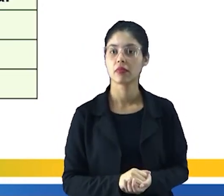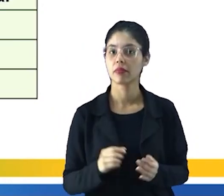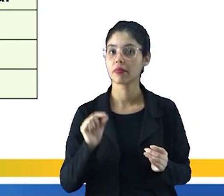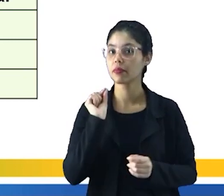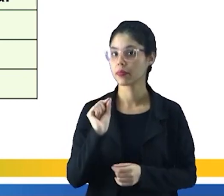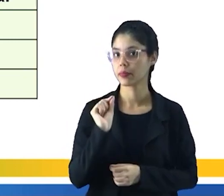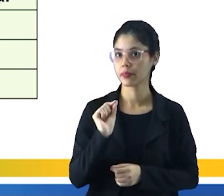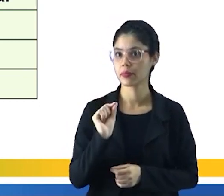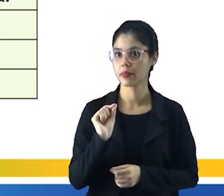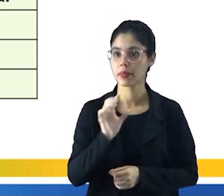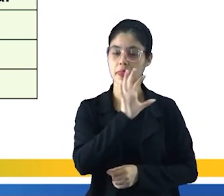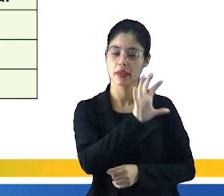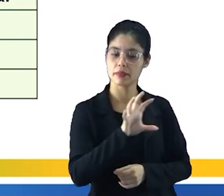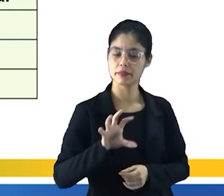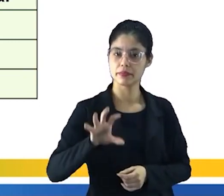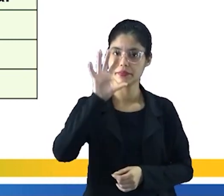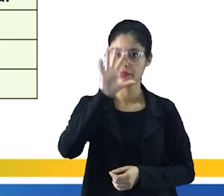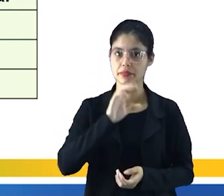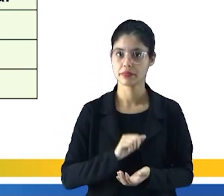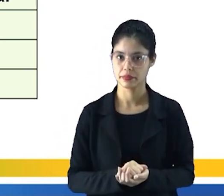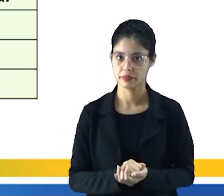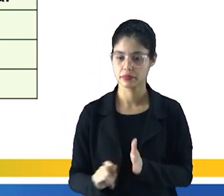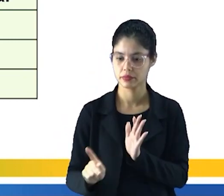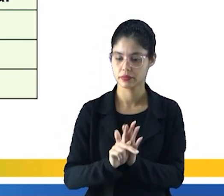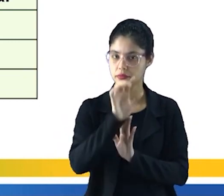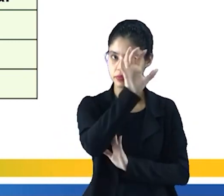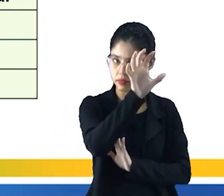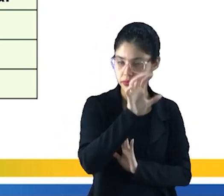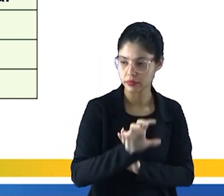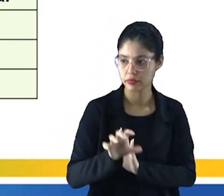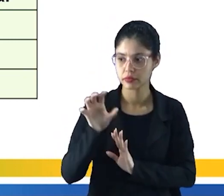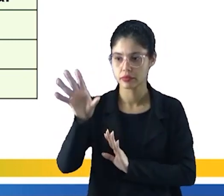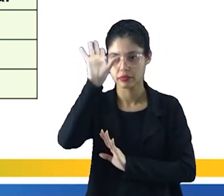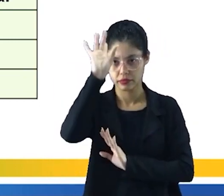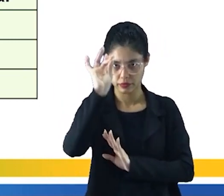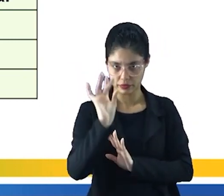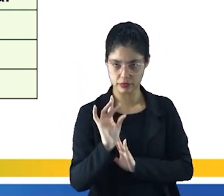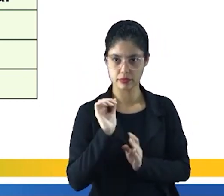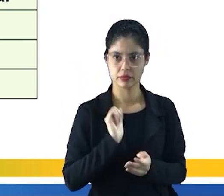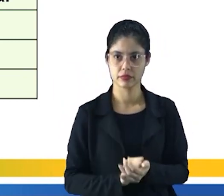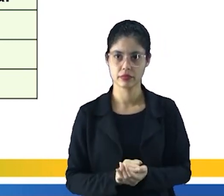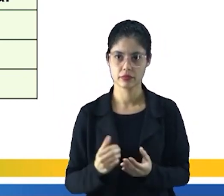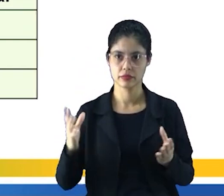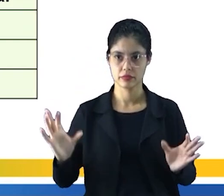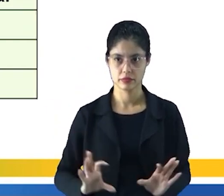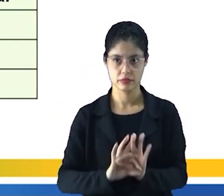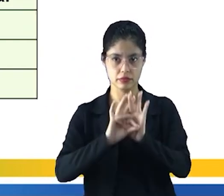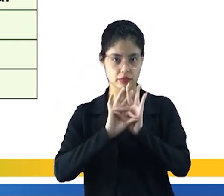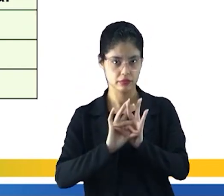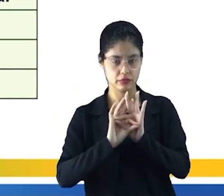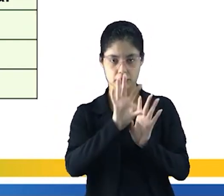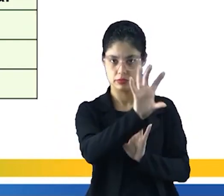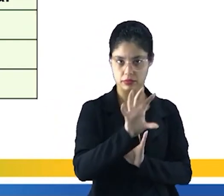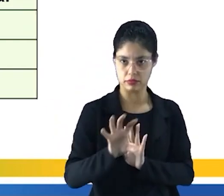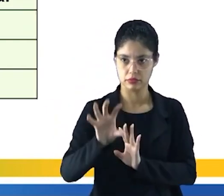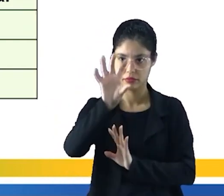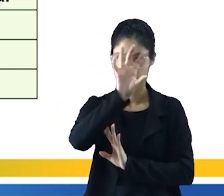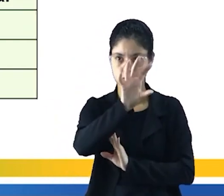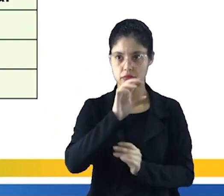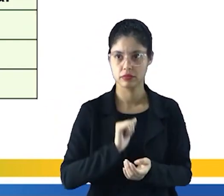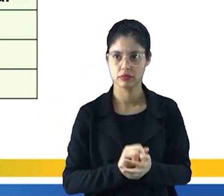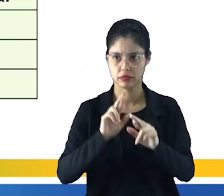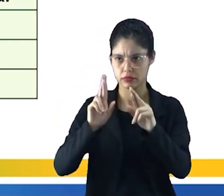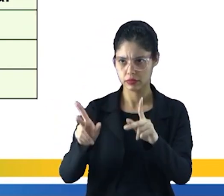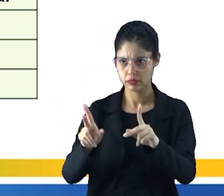são aquelas regionais, é por região, a palavra já está explicando, né? Se relaciona às regiões